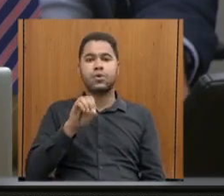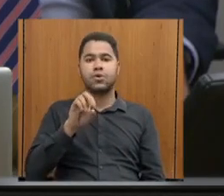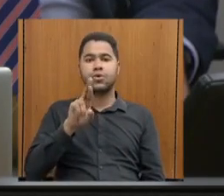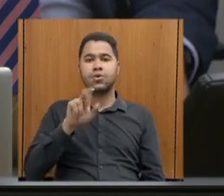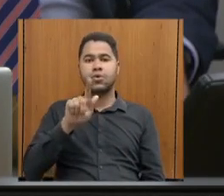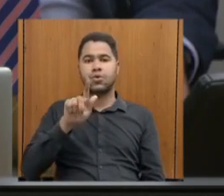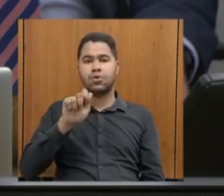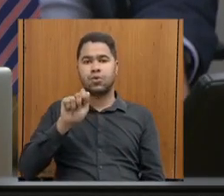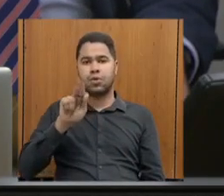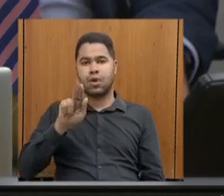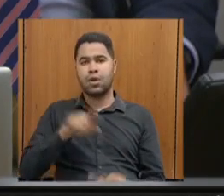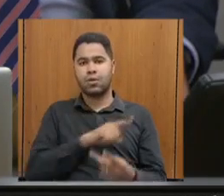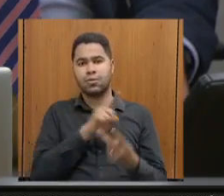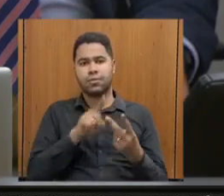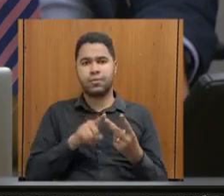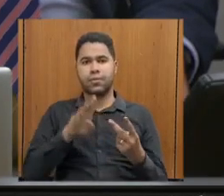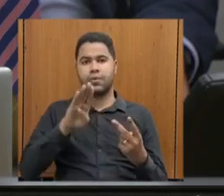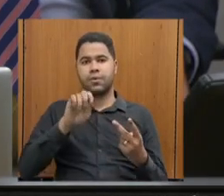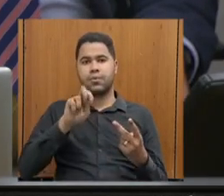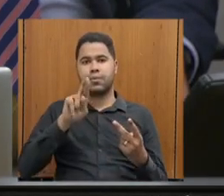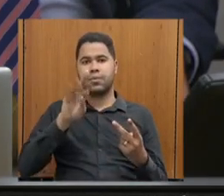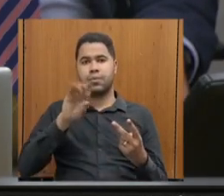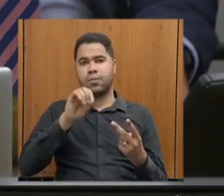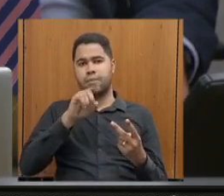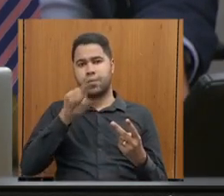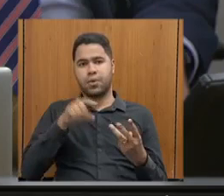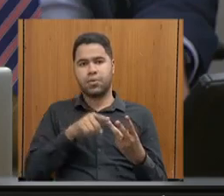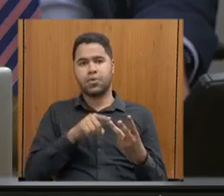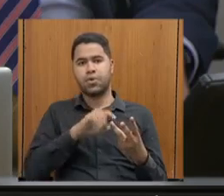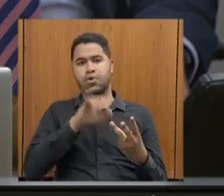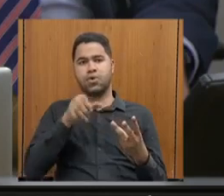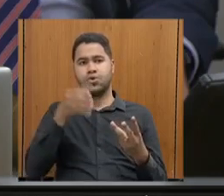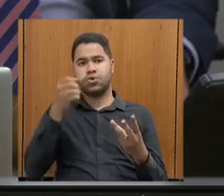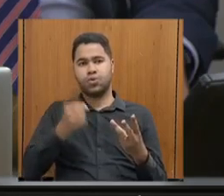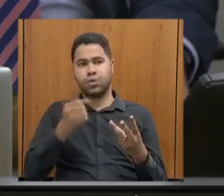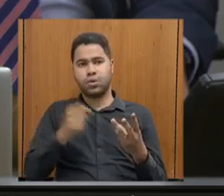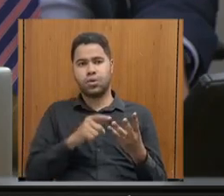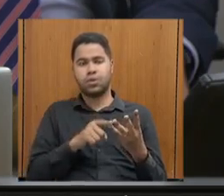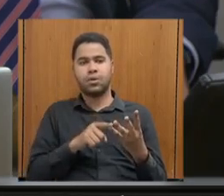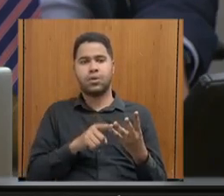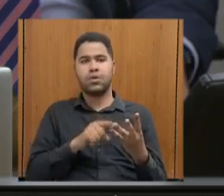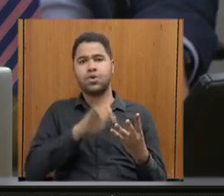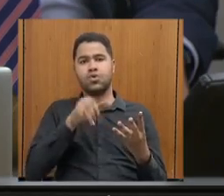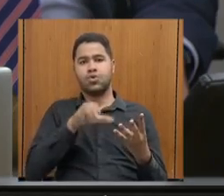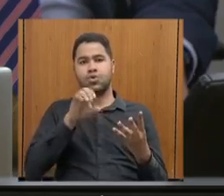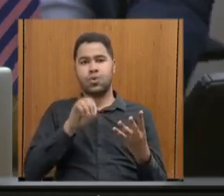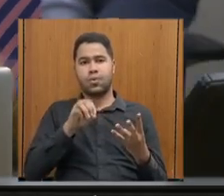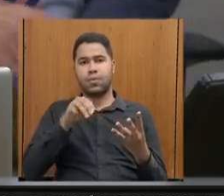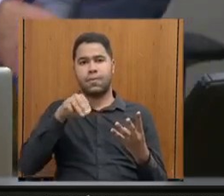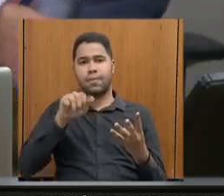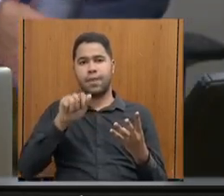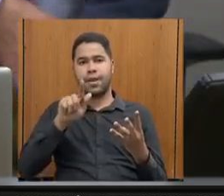Andrada Deputado Barra do deputado João Leite Deputado João Magalhães